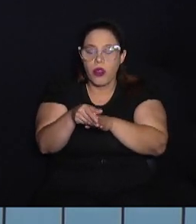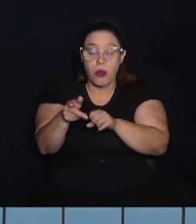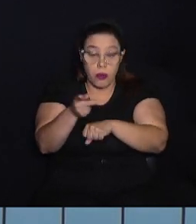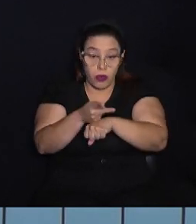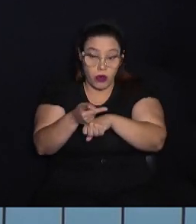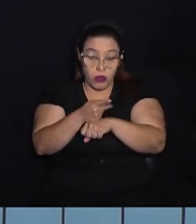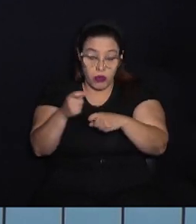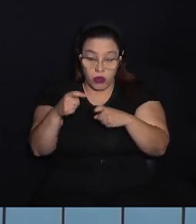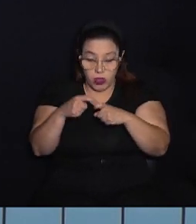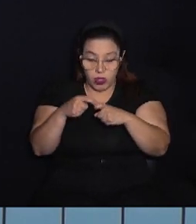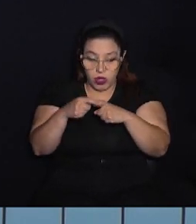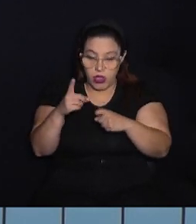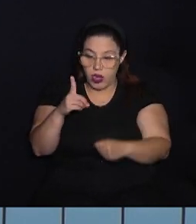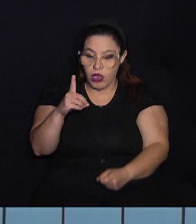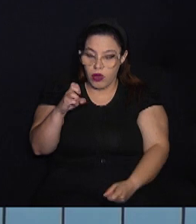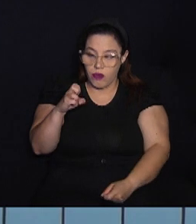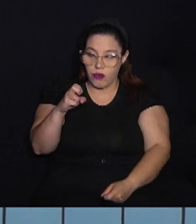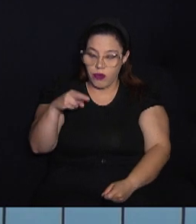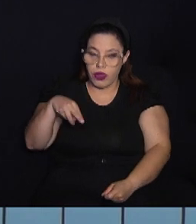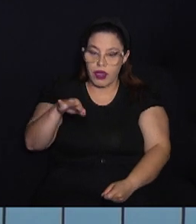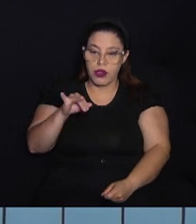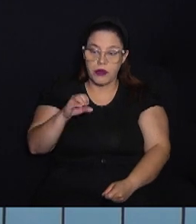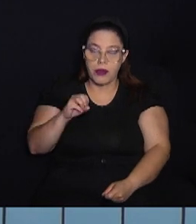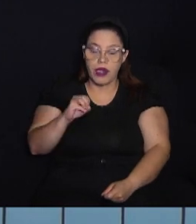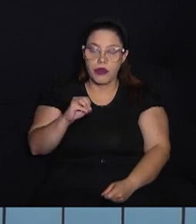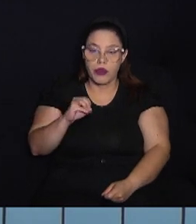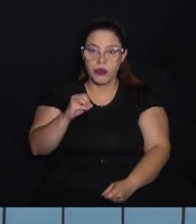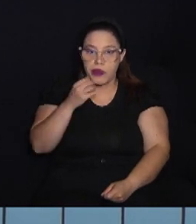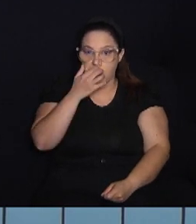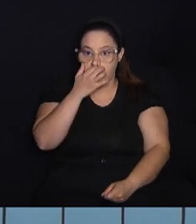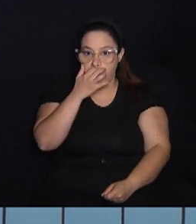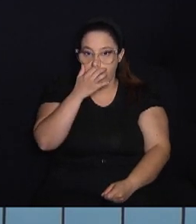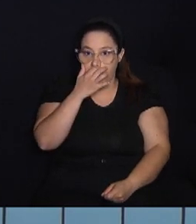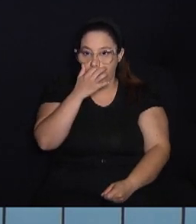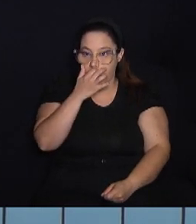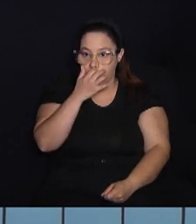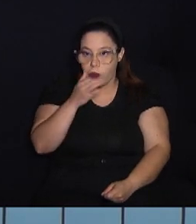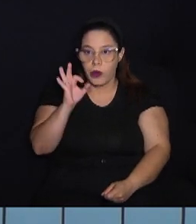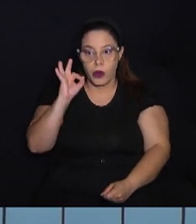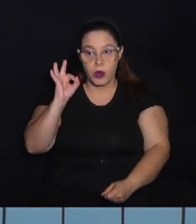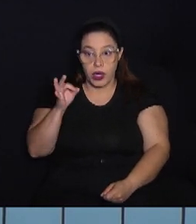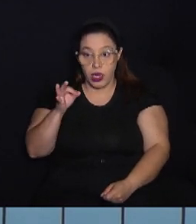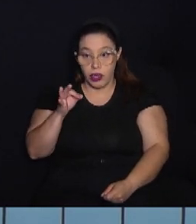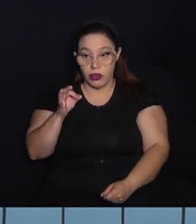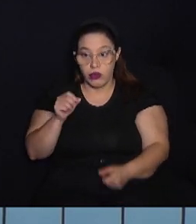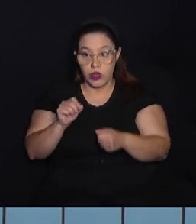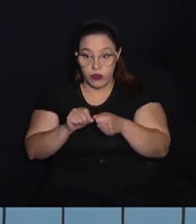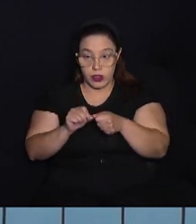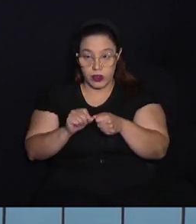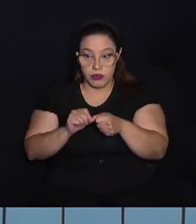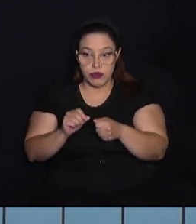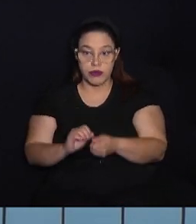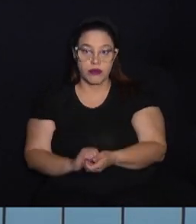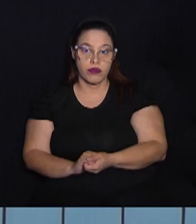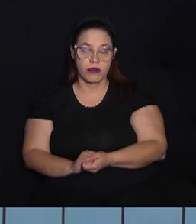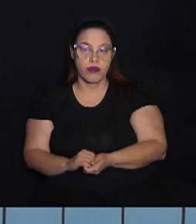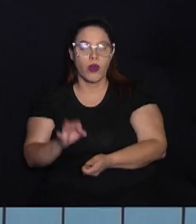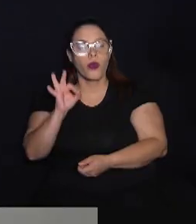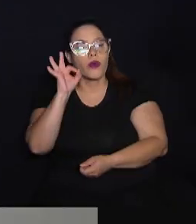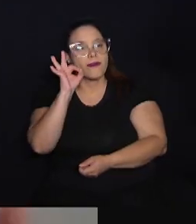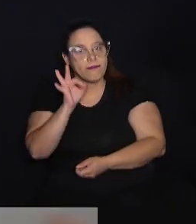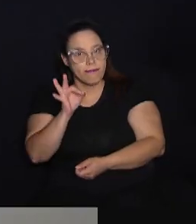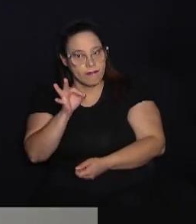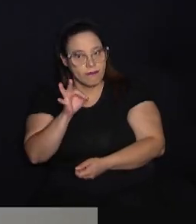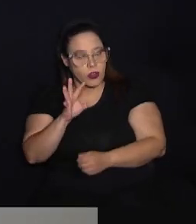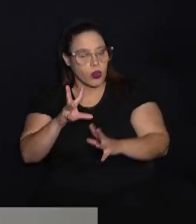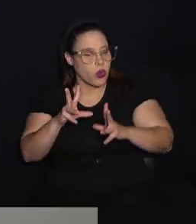o dermatologista, espera um pouco para analisar. O que é o mais certo fazer? O mais certo é que